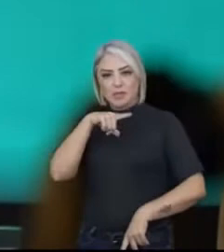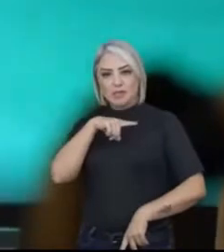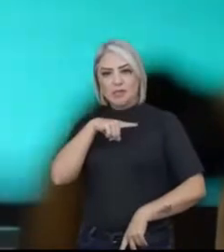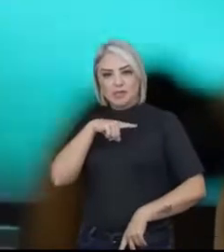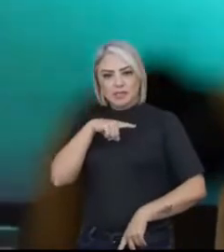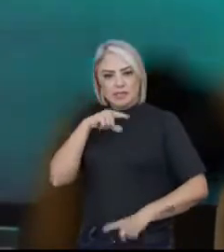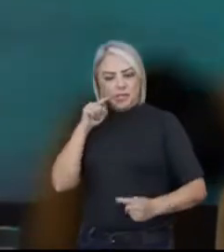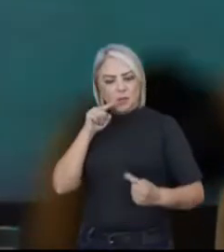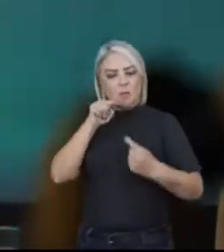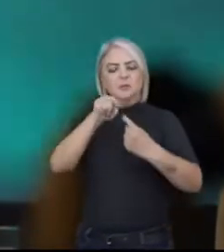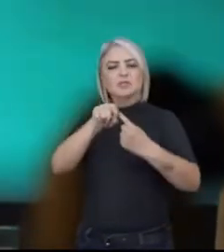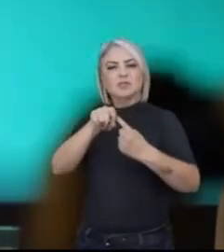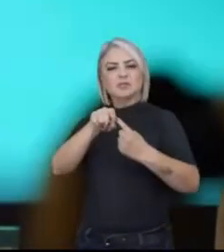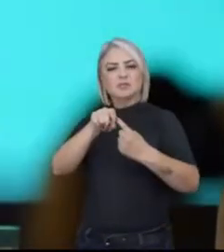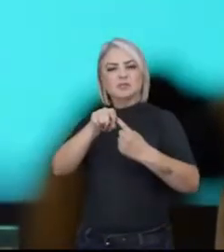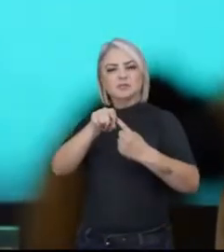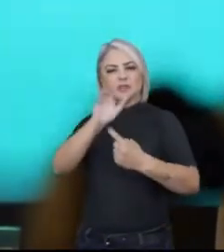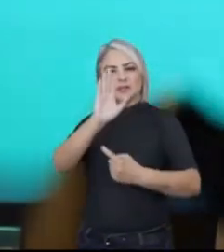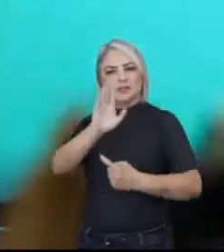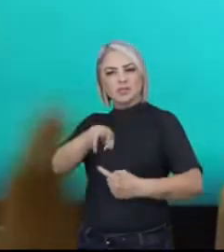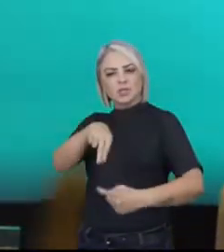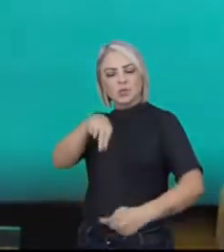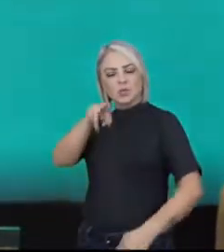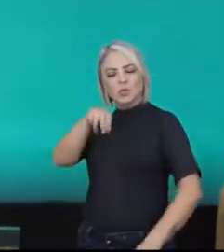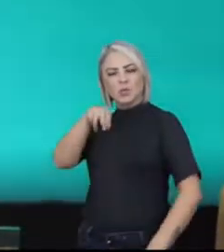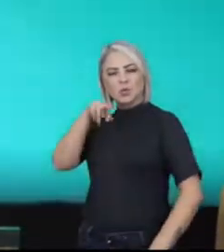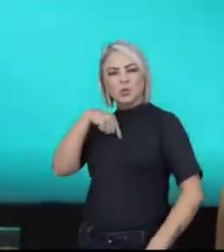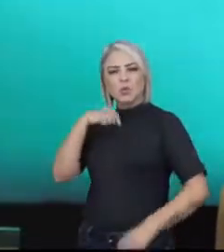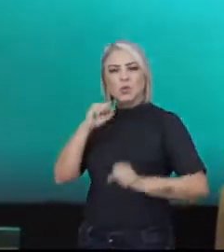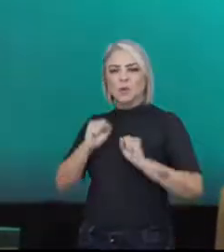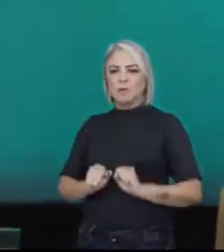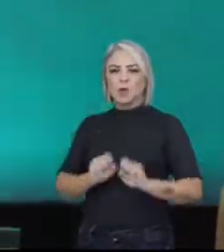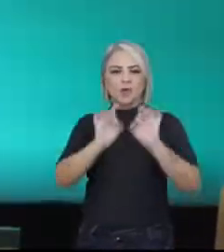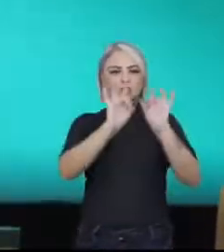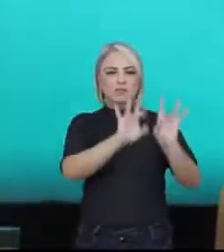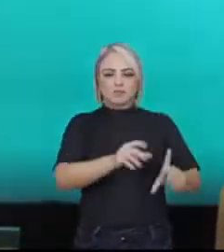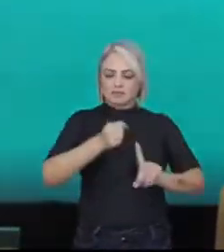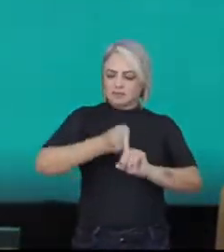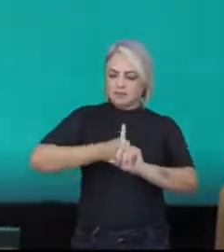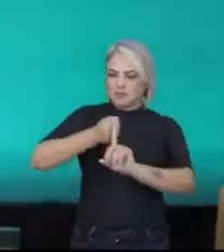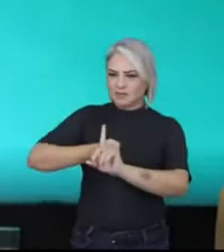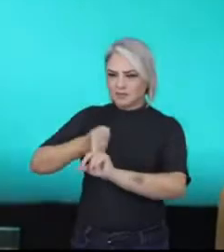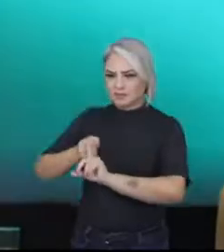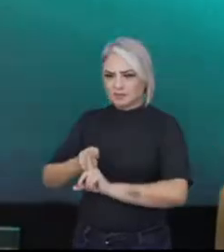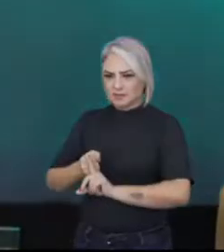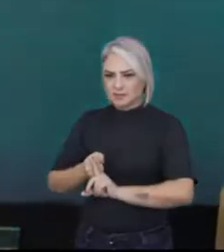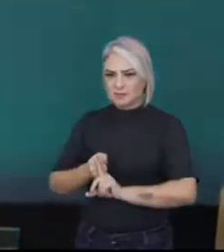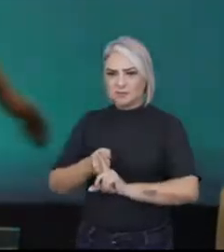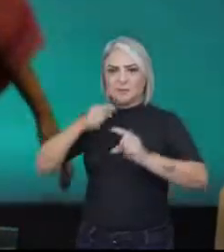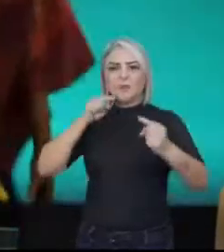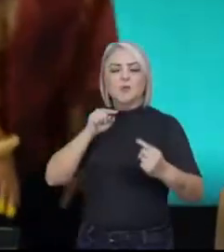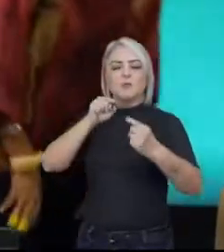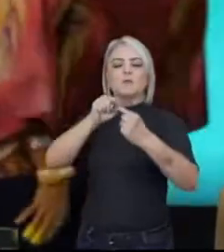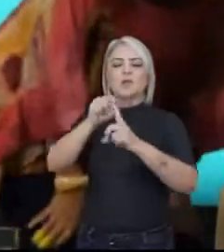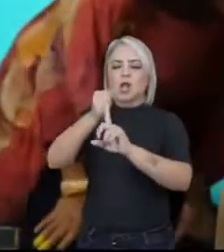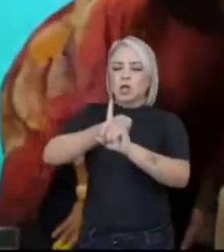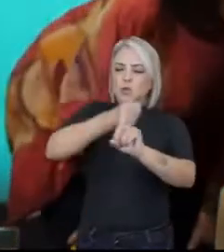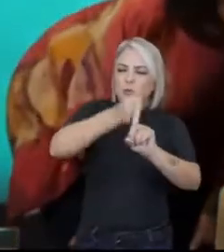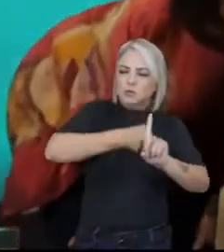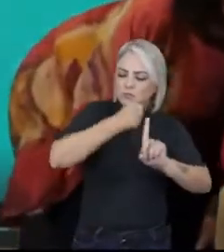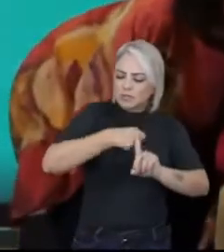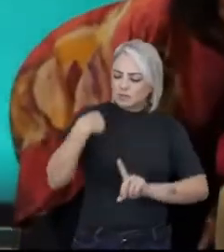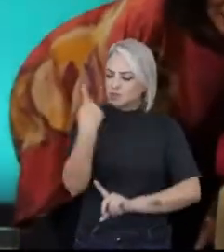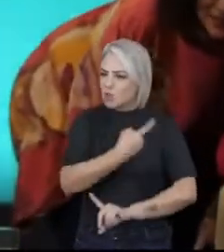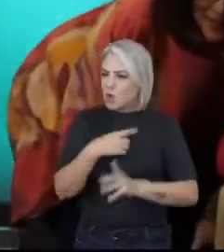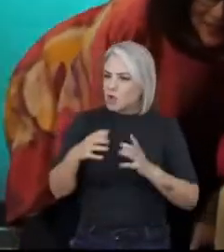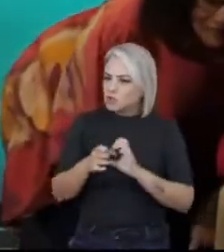quem tem uma causa jamais pode desistir da sua luta. A causa pela qual lutamos